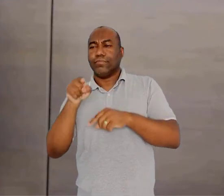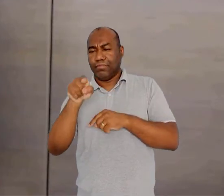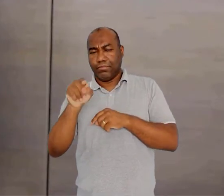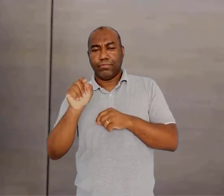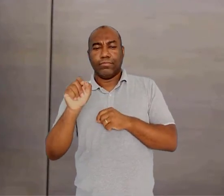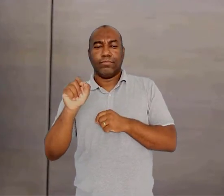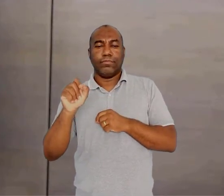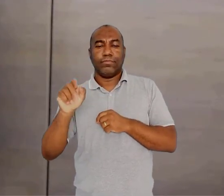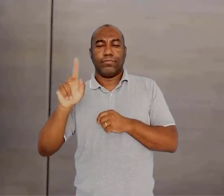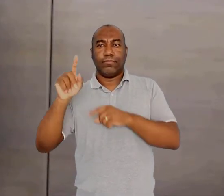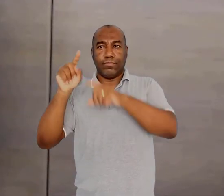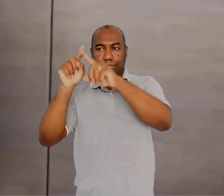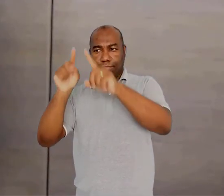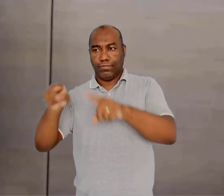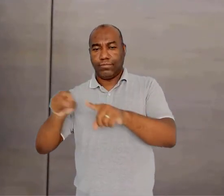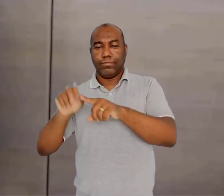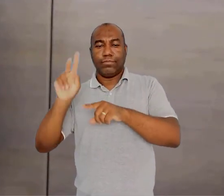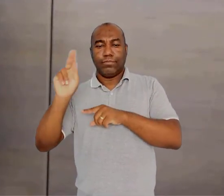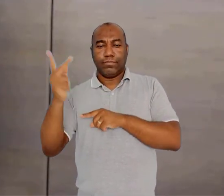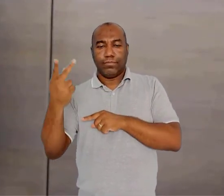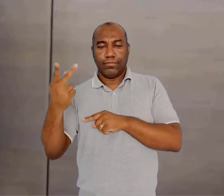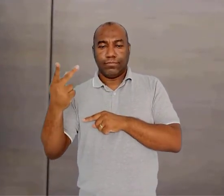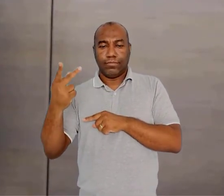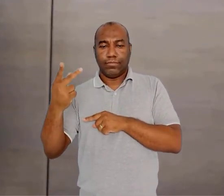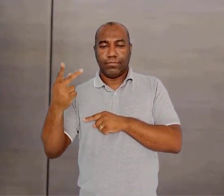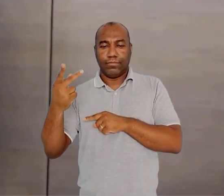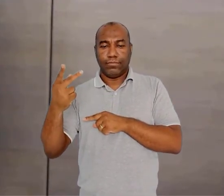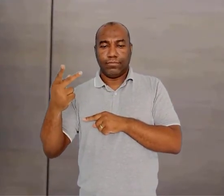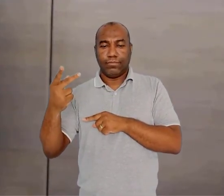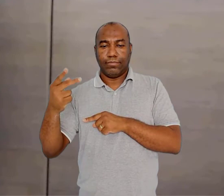H do Ag2S